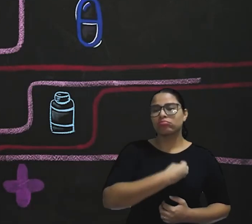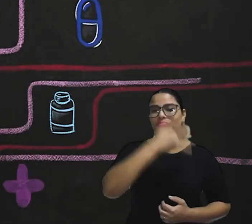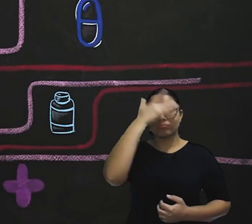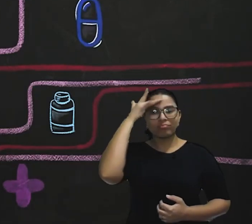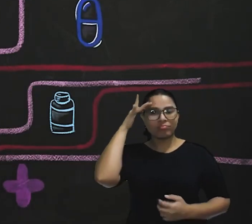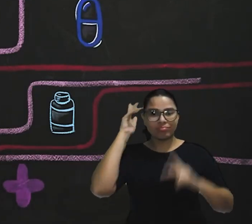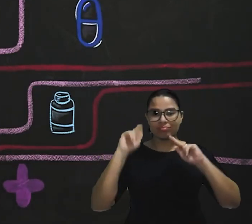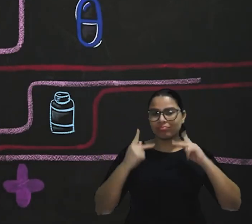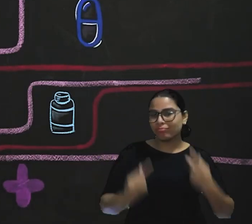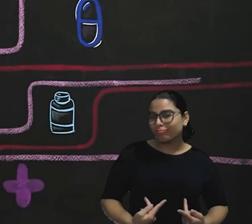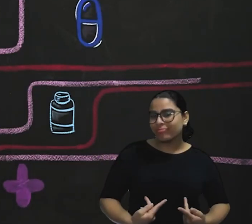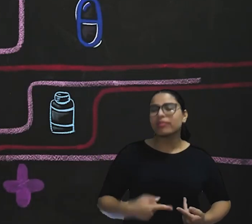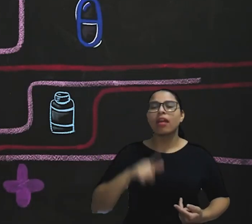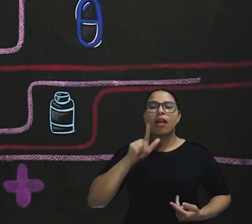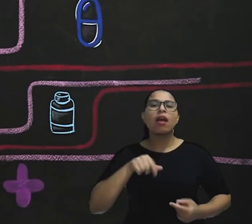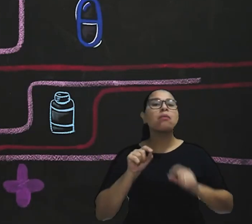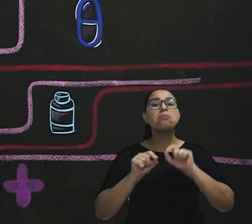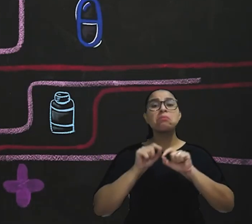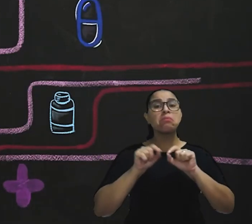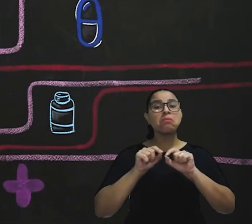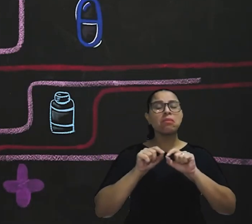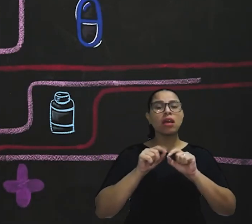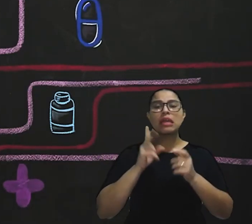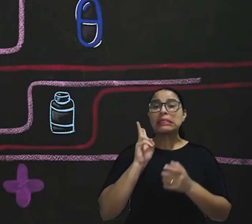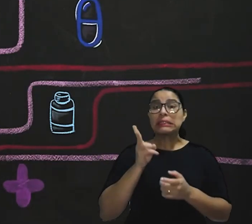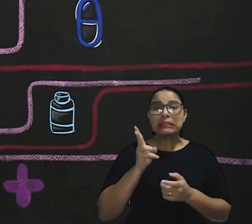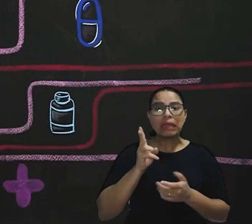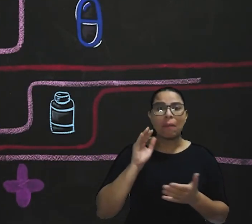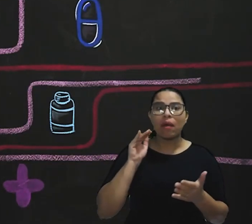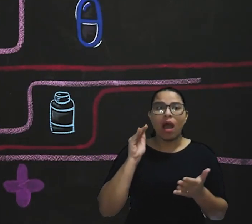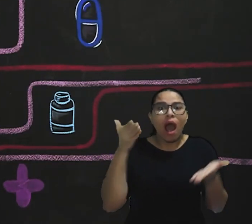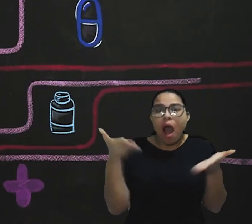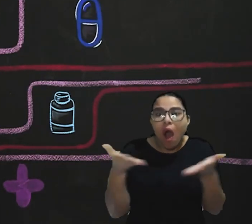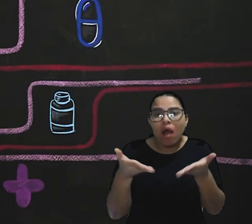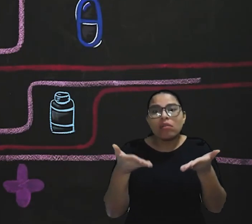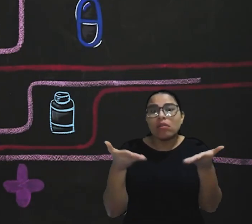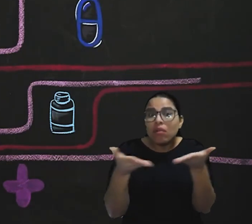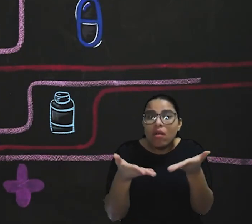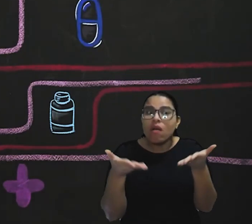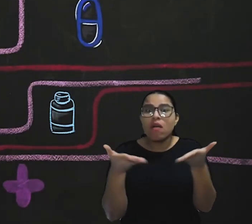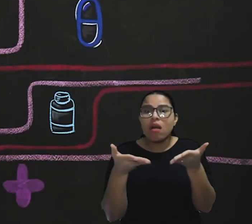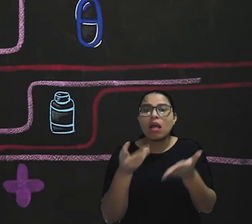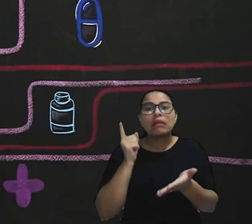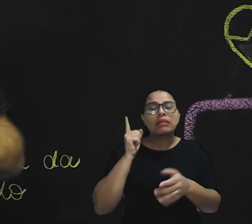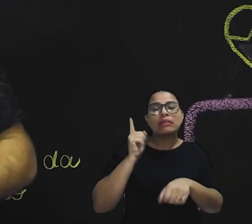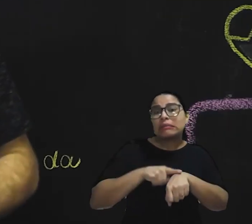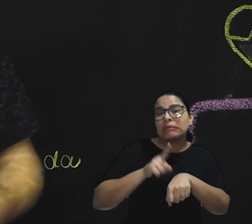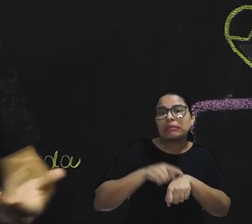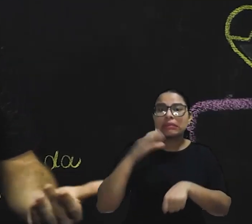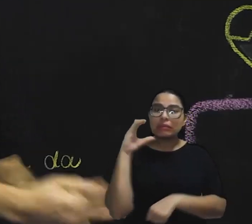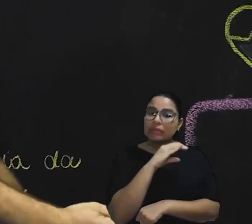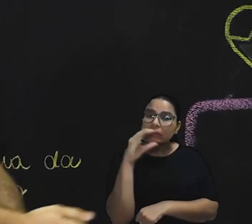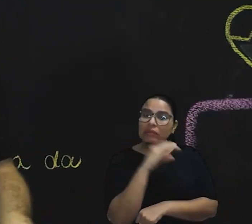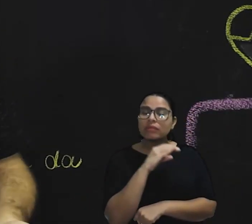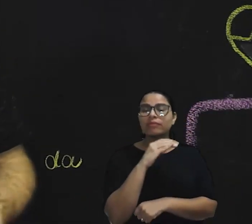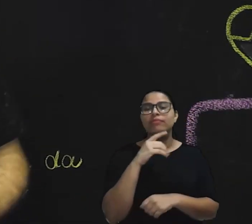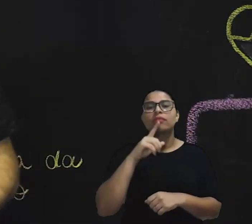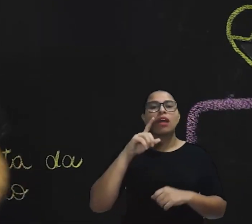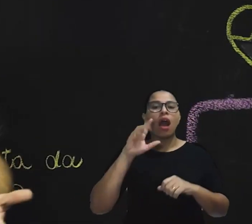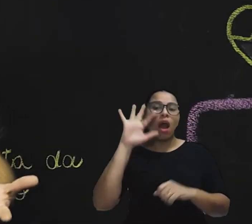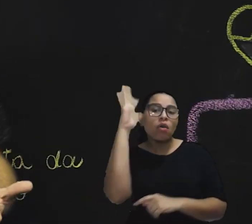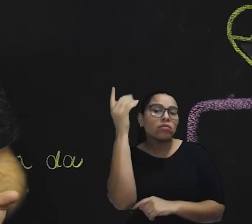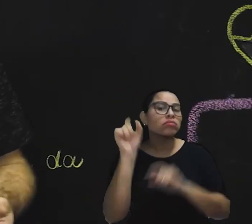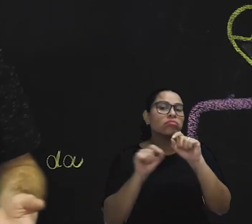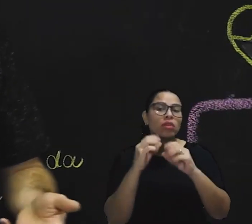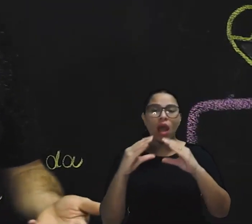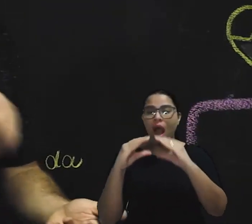obsolescência perceptiva vai ser sempre algo imediatista. Nós queremos algo o tempo inteiro. E isso acaba acontecendo aonde? Nos fast foods. E